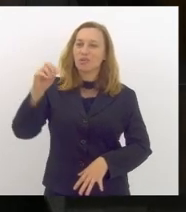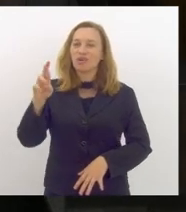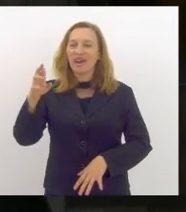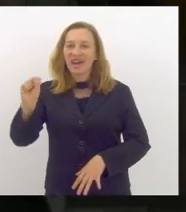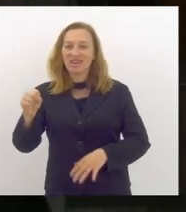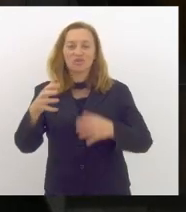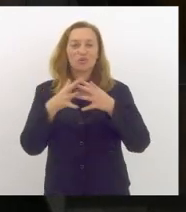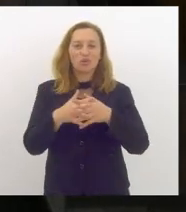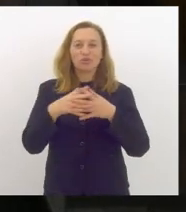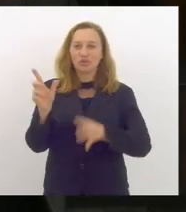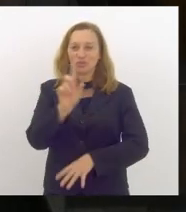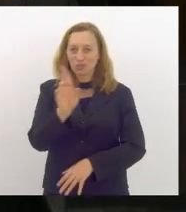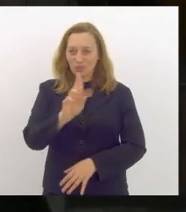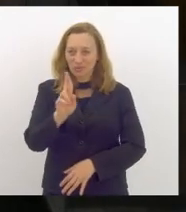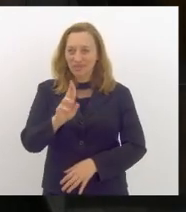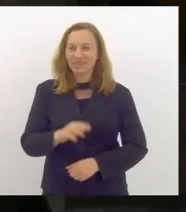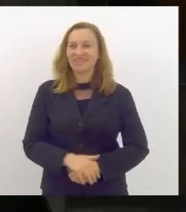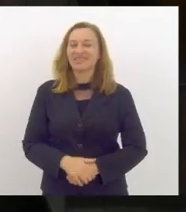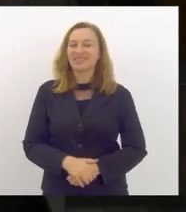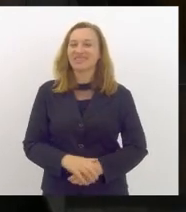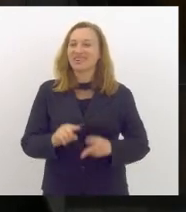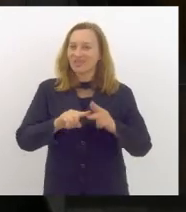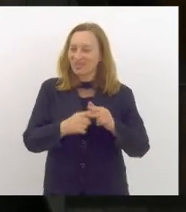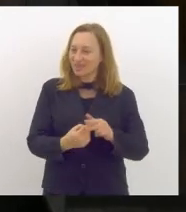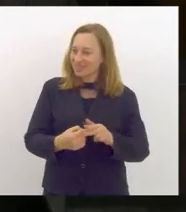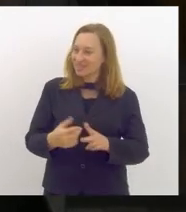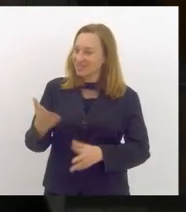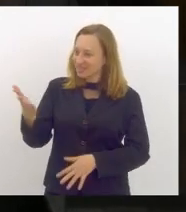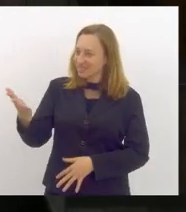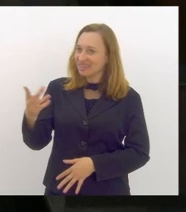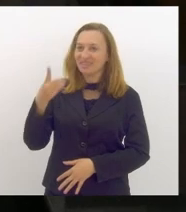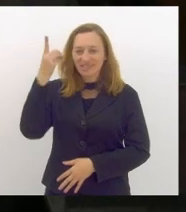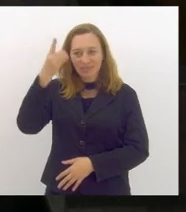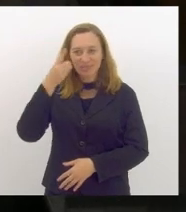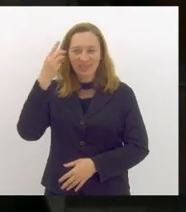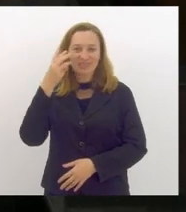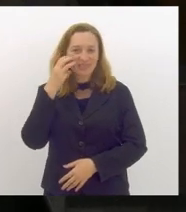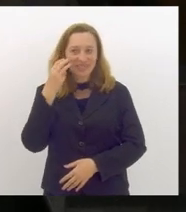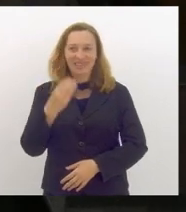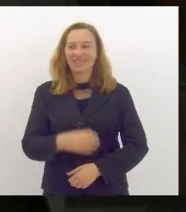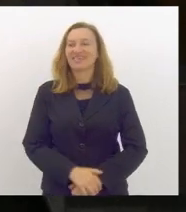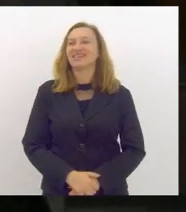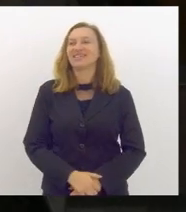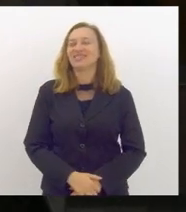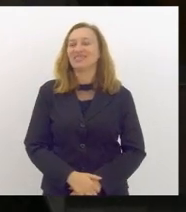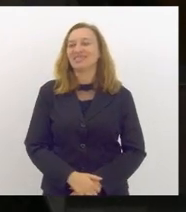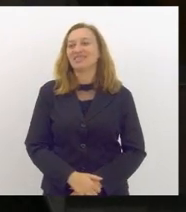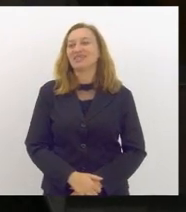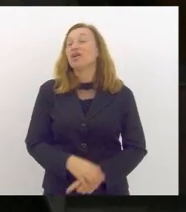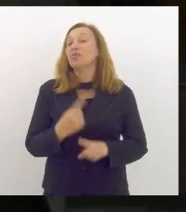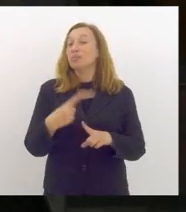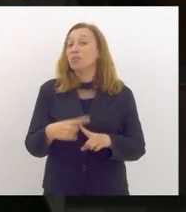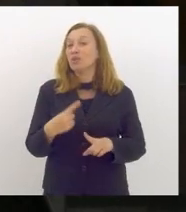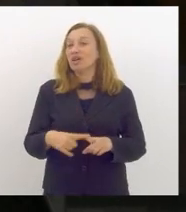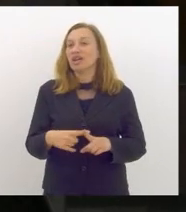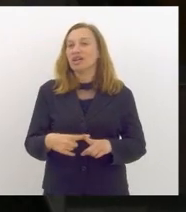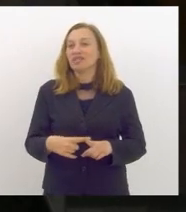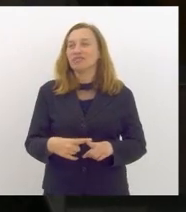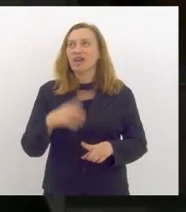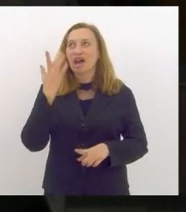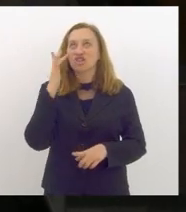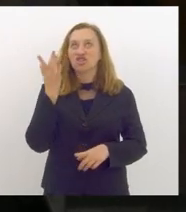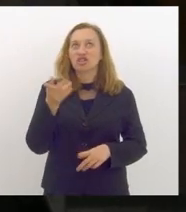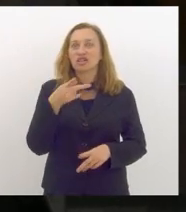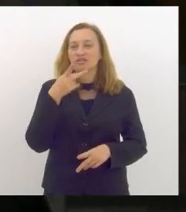Alexandre Moraes e corrigiu apropriadamente deputado waldeck é porque achei um